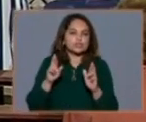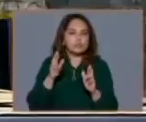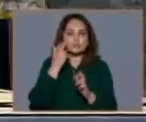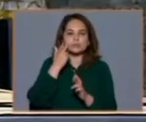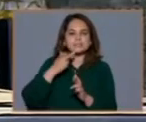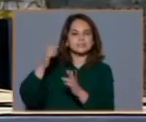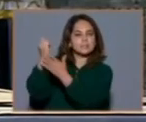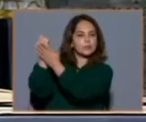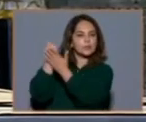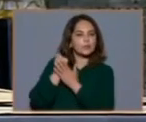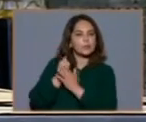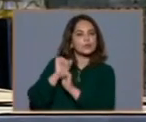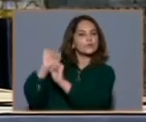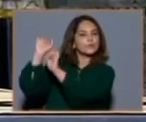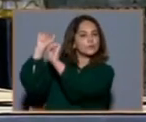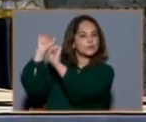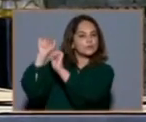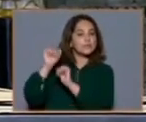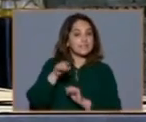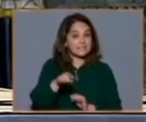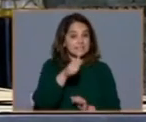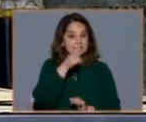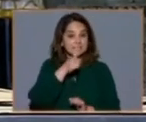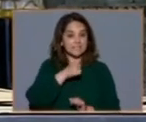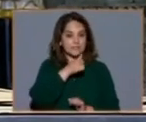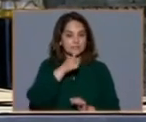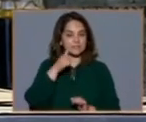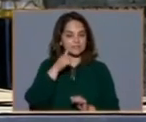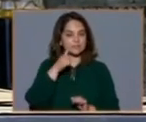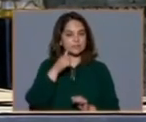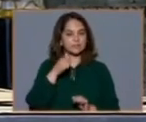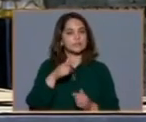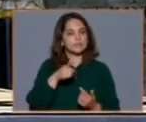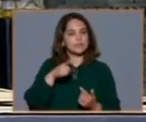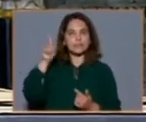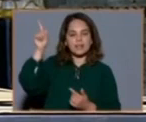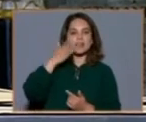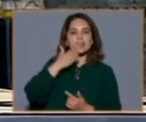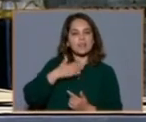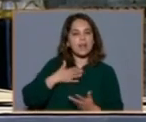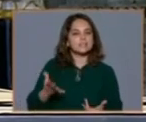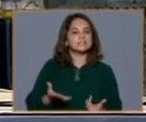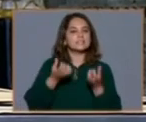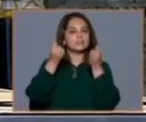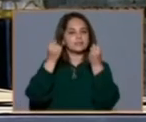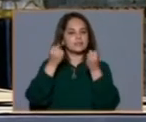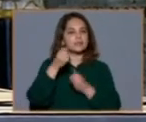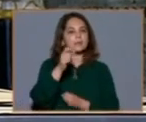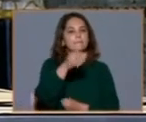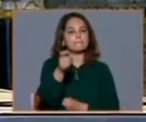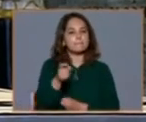auxílio. Por este sacrifício de reconciliação, dai, Senhor, a salvação e a paz ao mundo